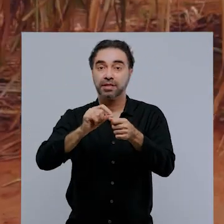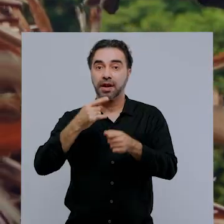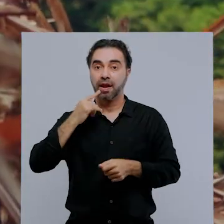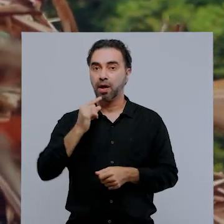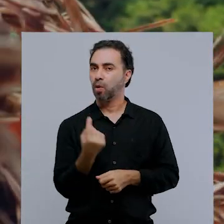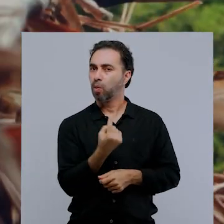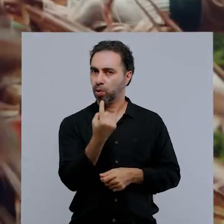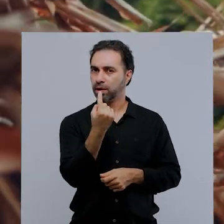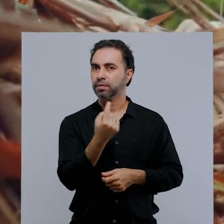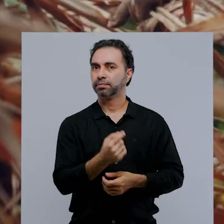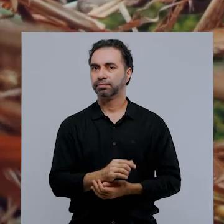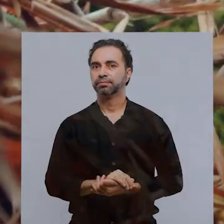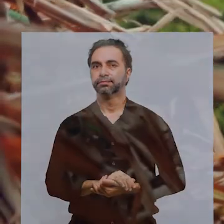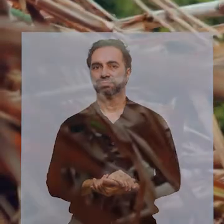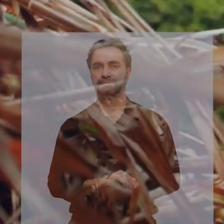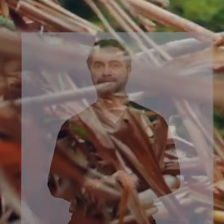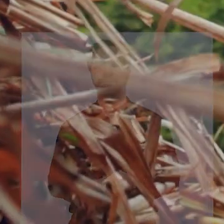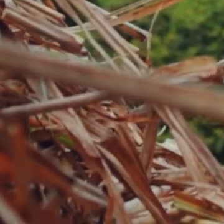únicas.